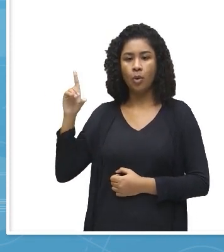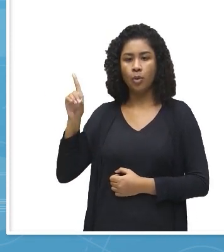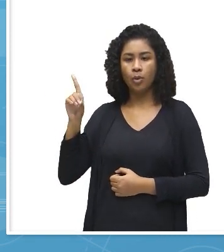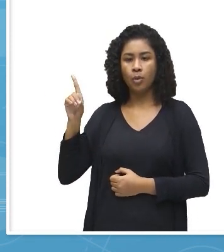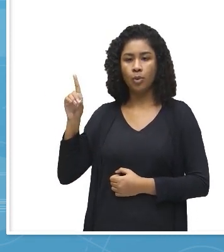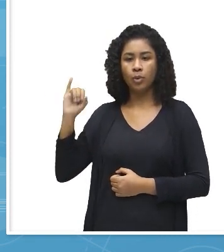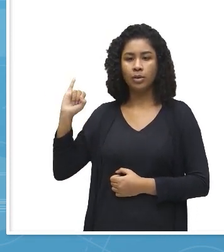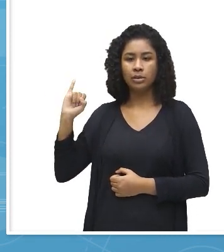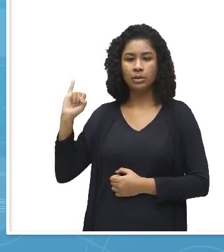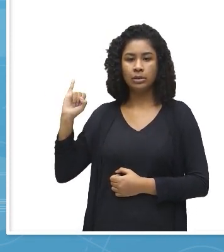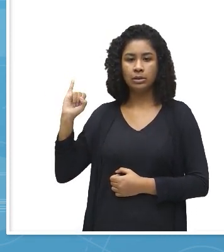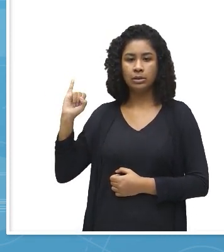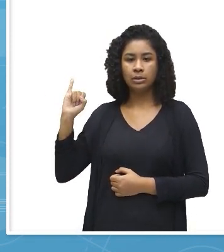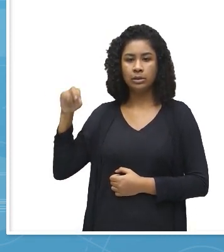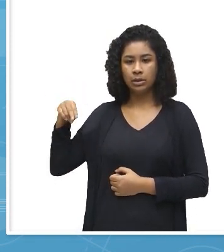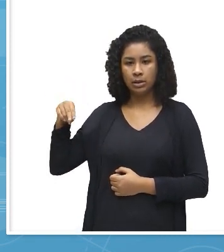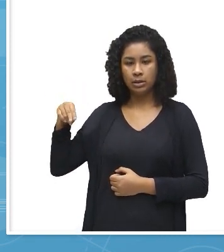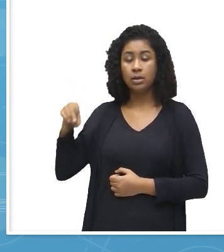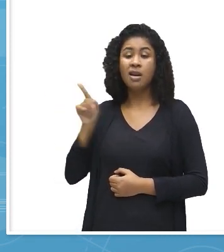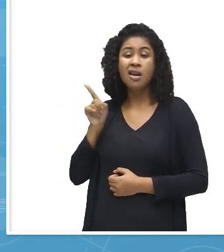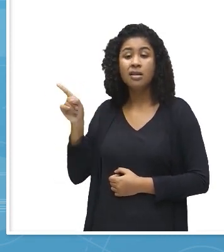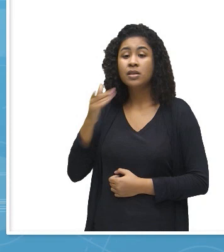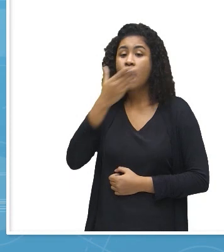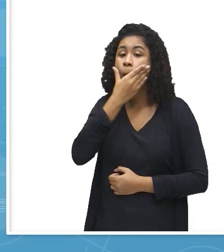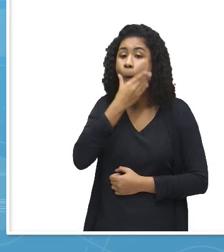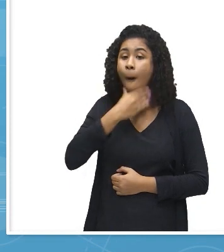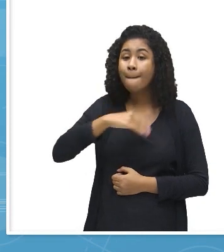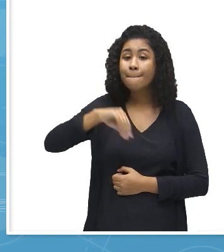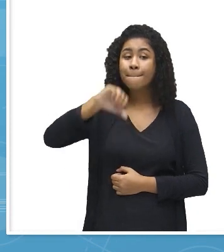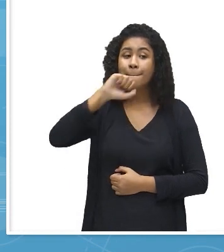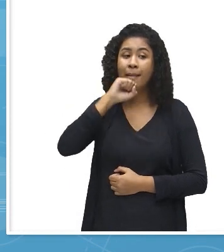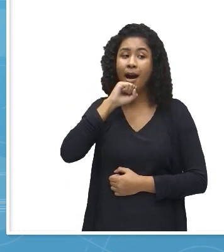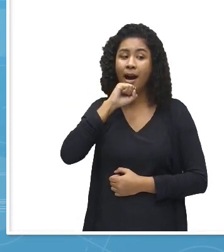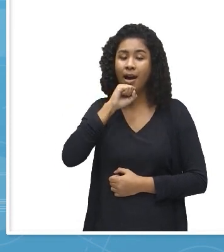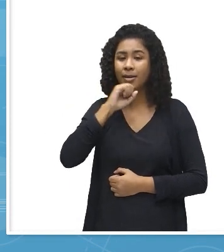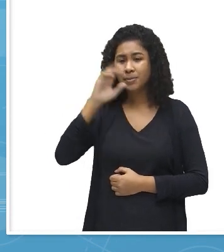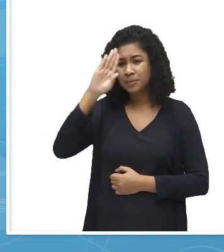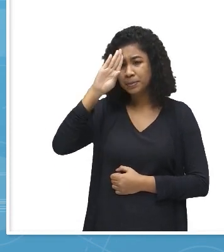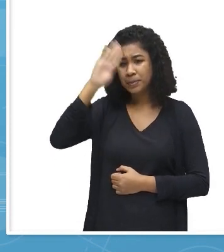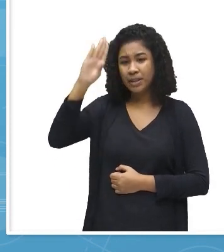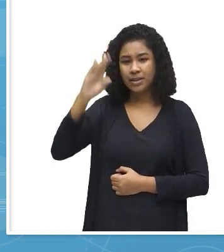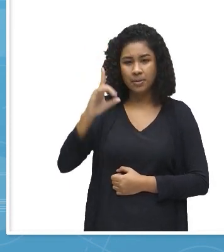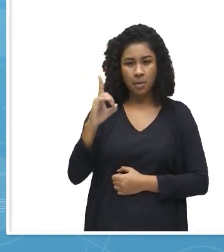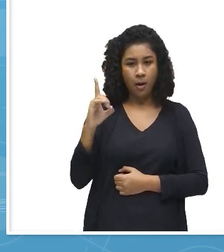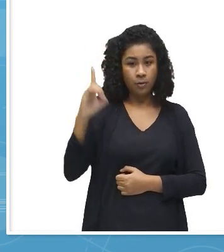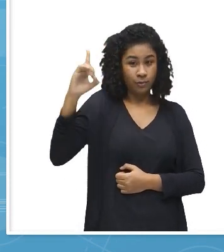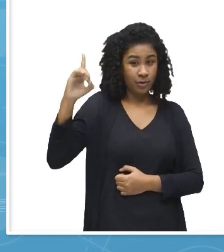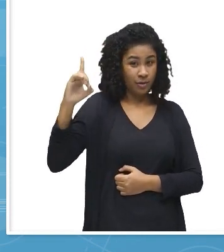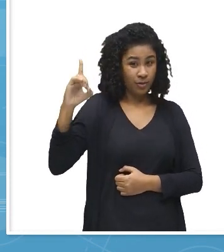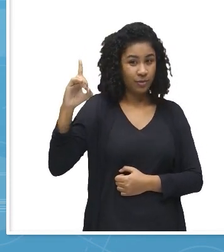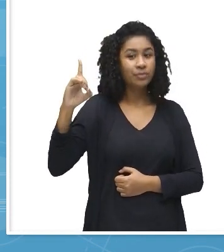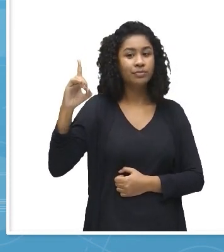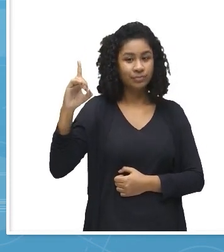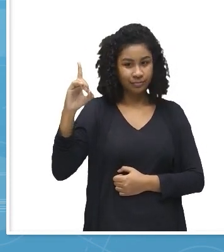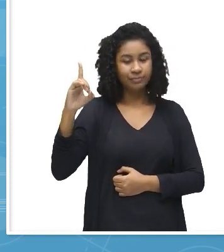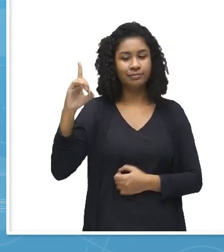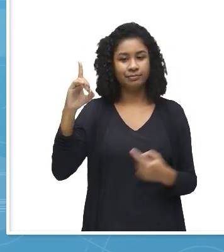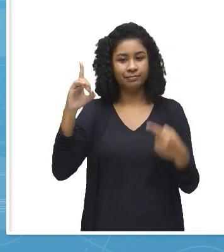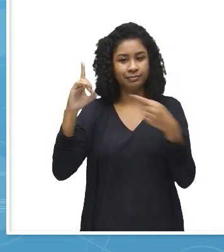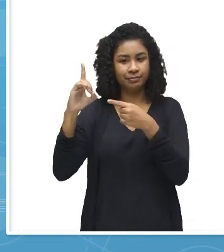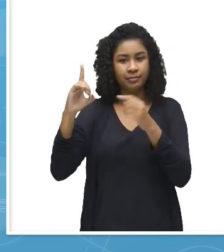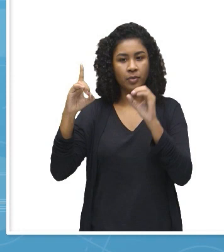pai de todos os deuses, aí o principal deus viking, que era